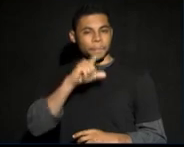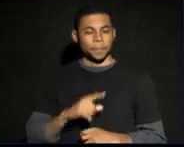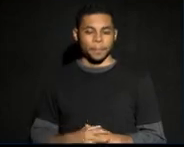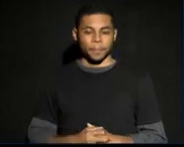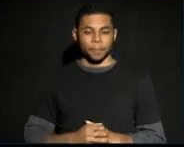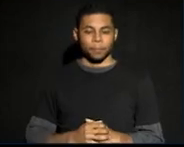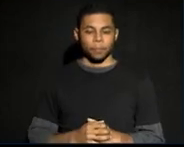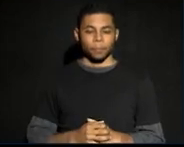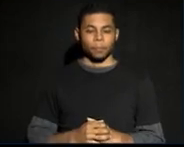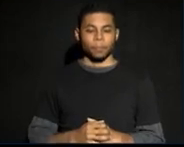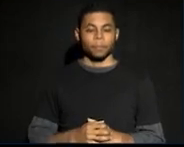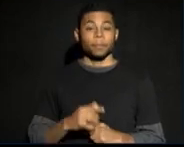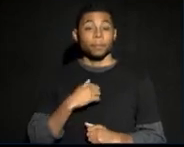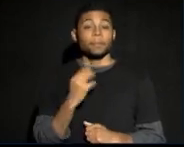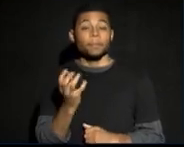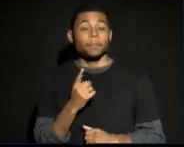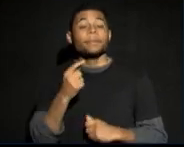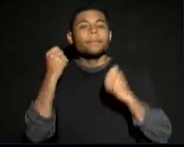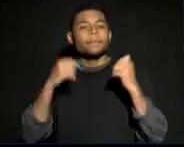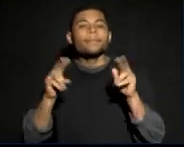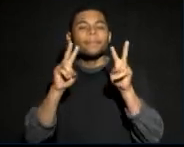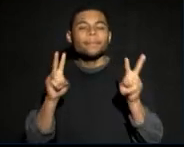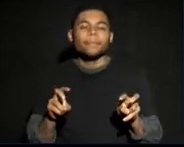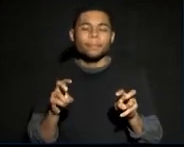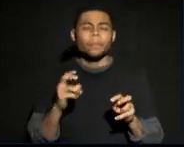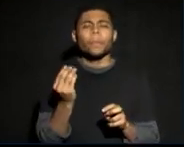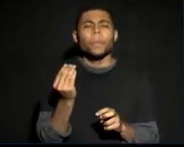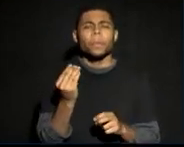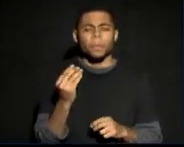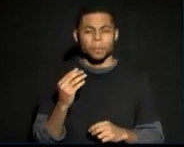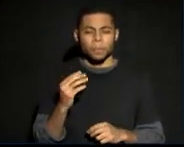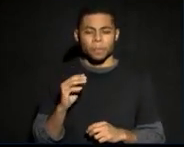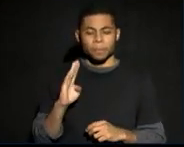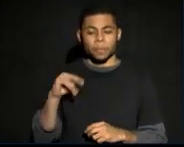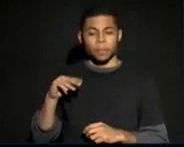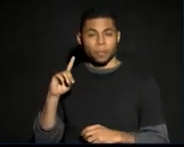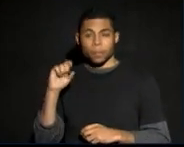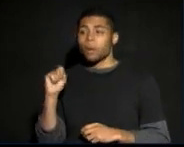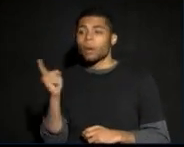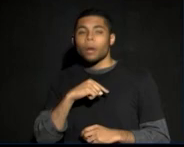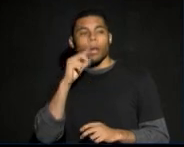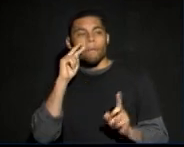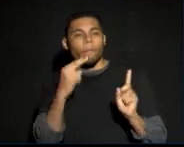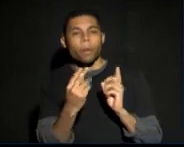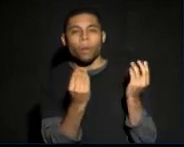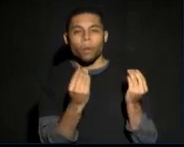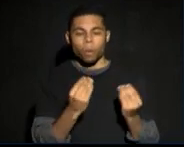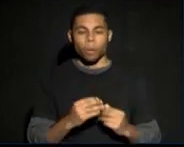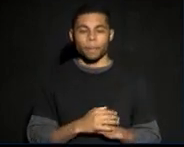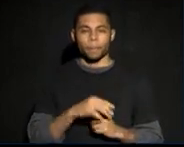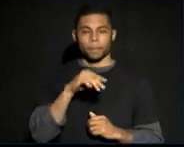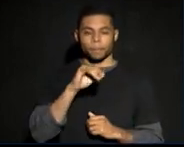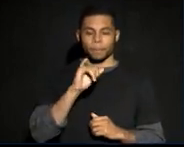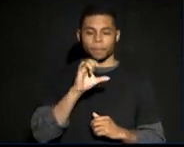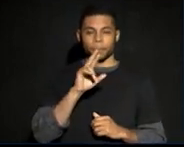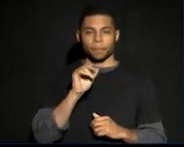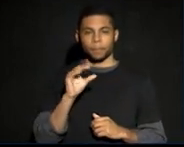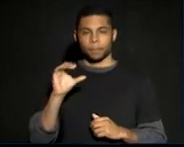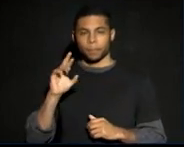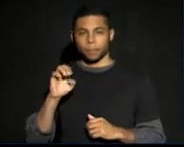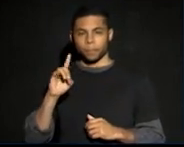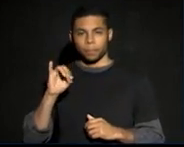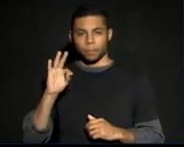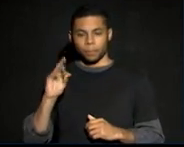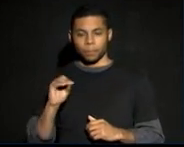correta eu queria que você falasse um pouco sobre como o bem da sv esse segmento do microcrédito e